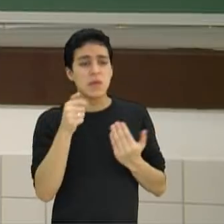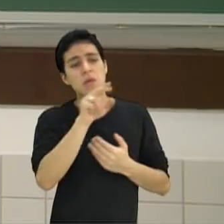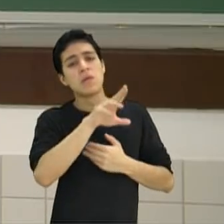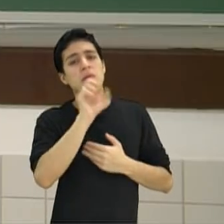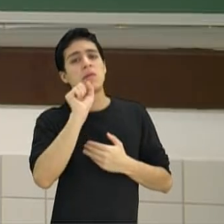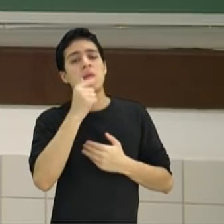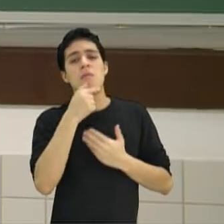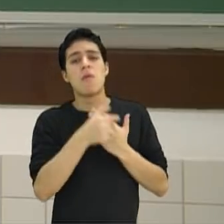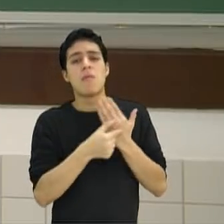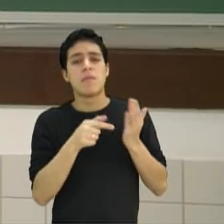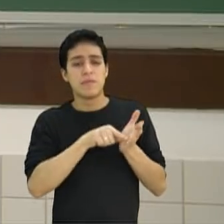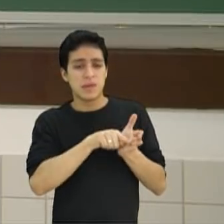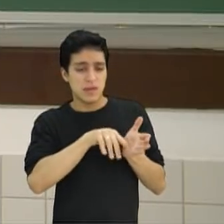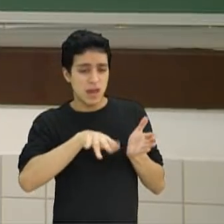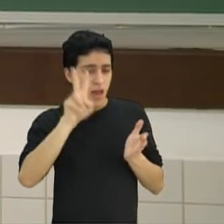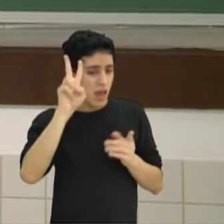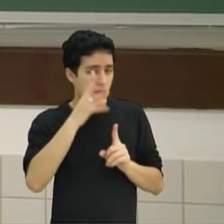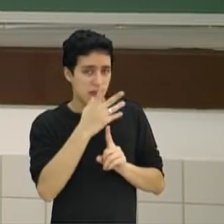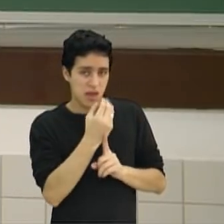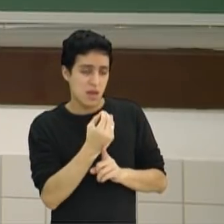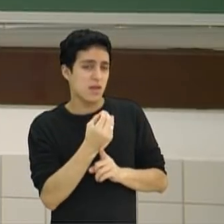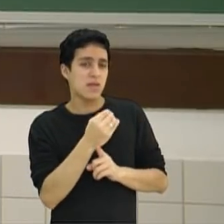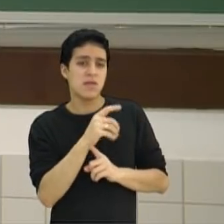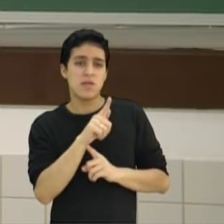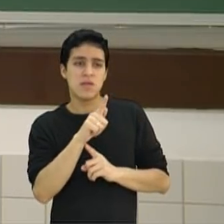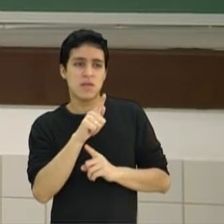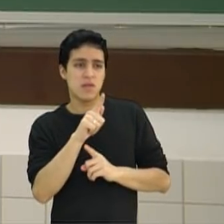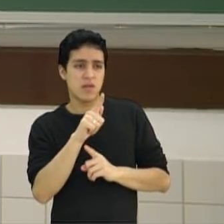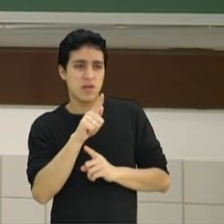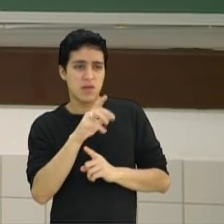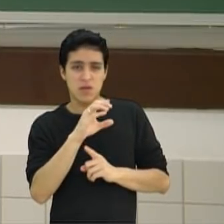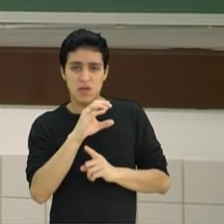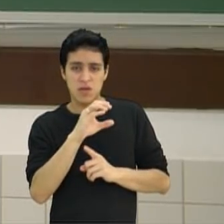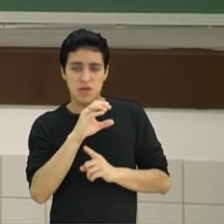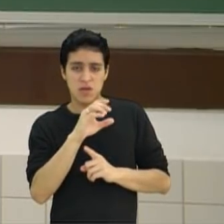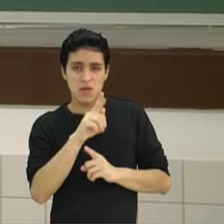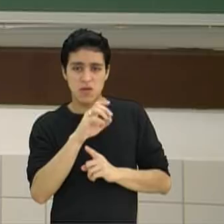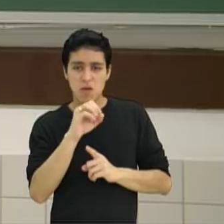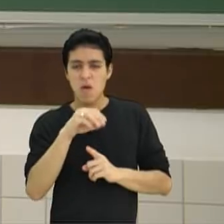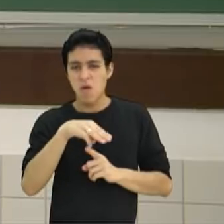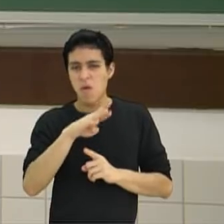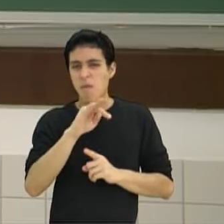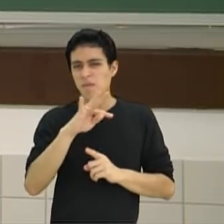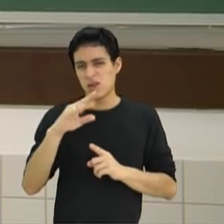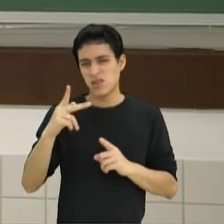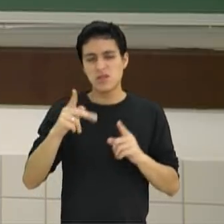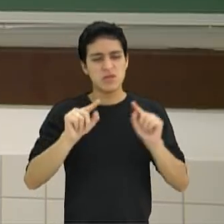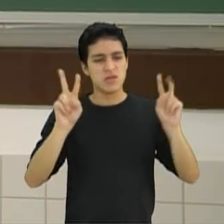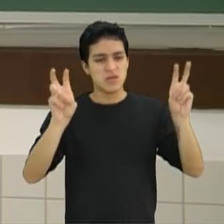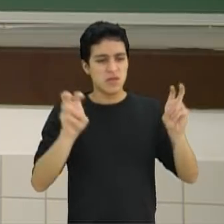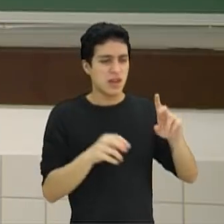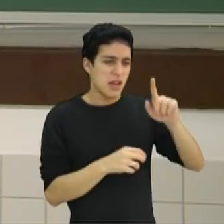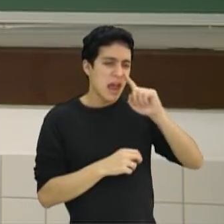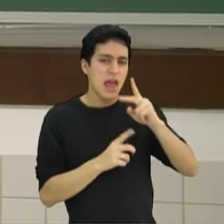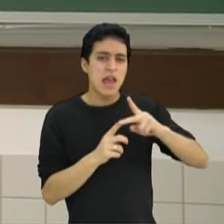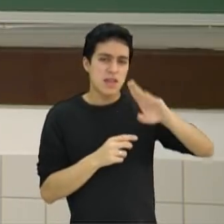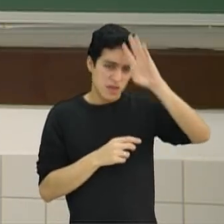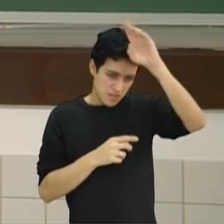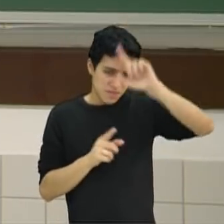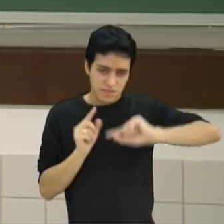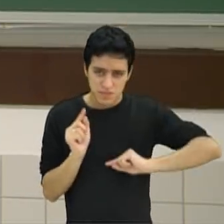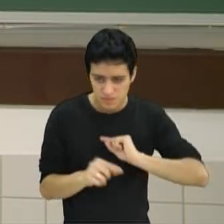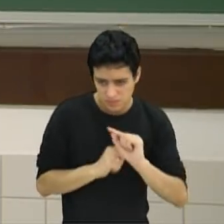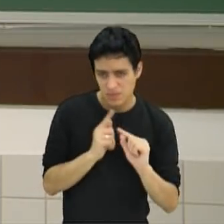arte, o Gombrich, falando que essa ideia de Grécia Antiga, de Roma,